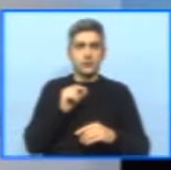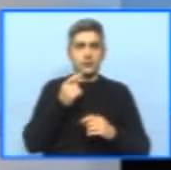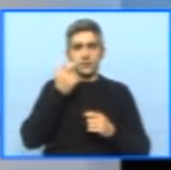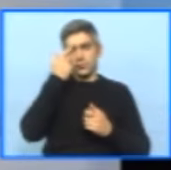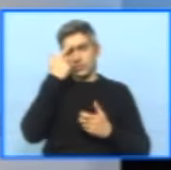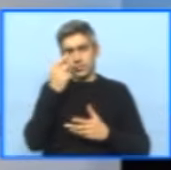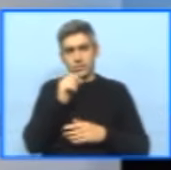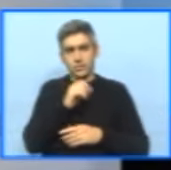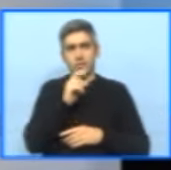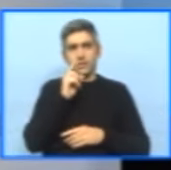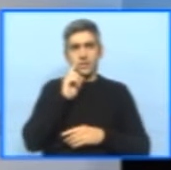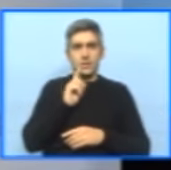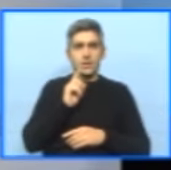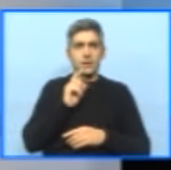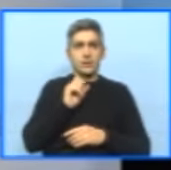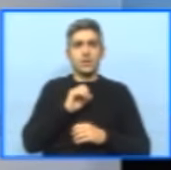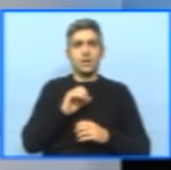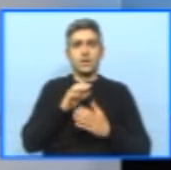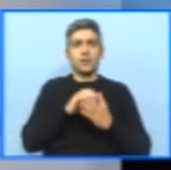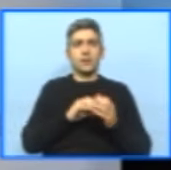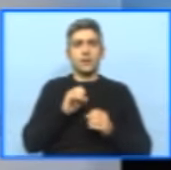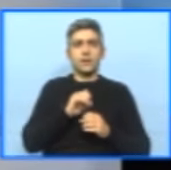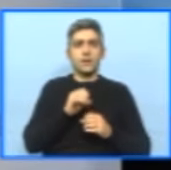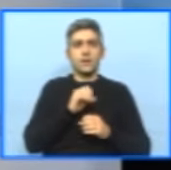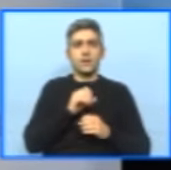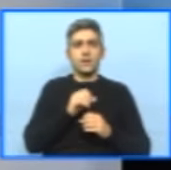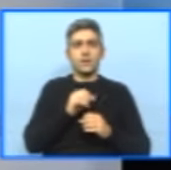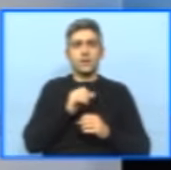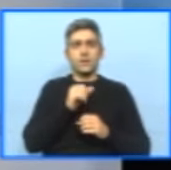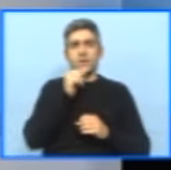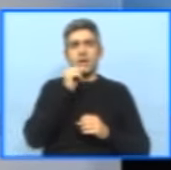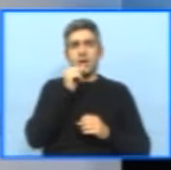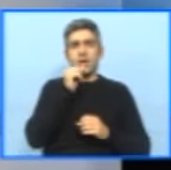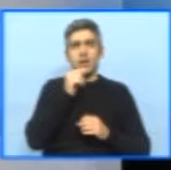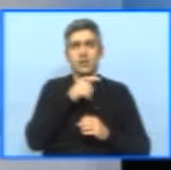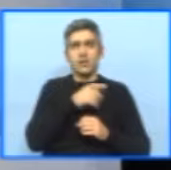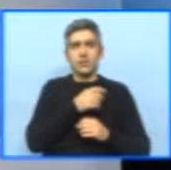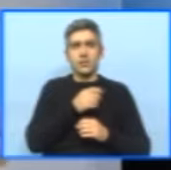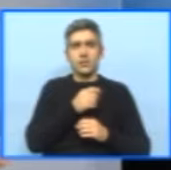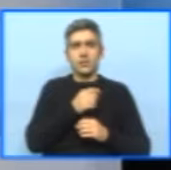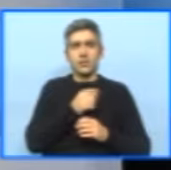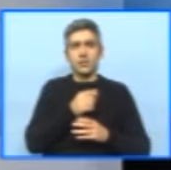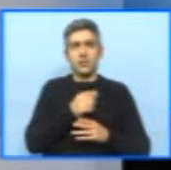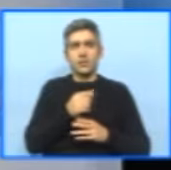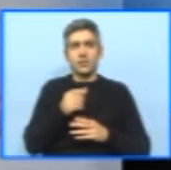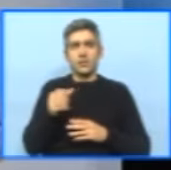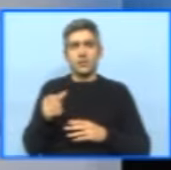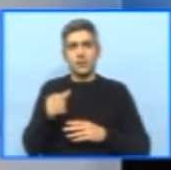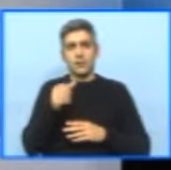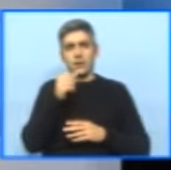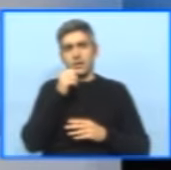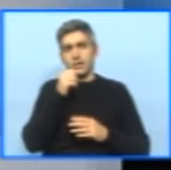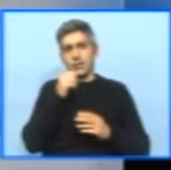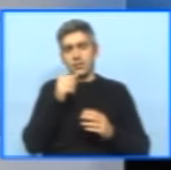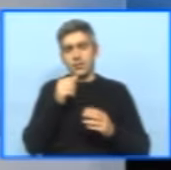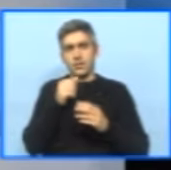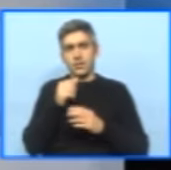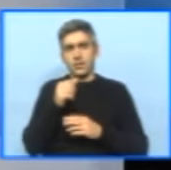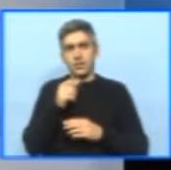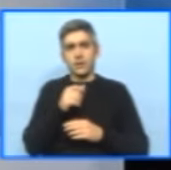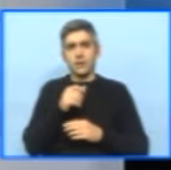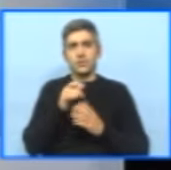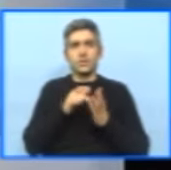surpresa dela, mas no texto acaba por ninguém beber água, nem ela dá água fisicamente, a água biológica, Jesus acaba por